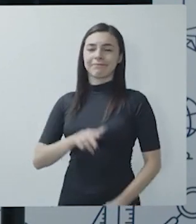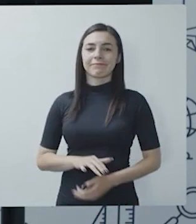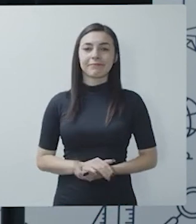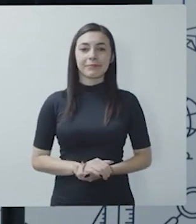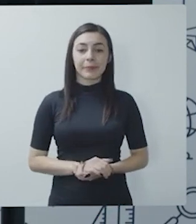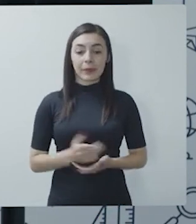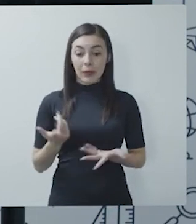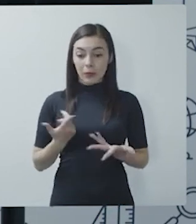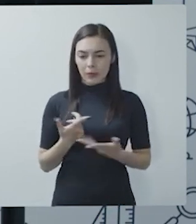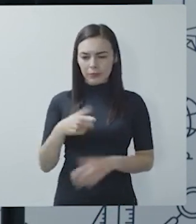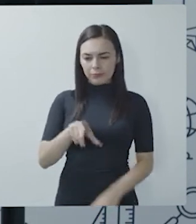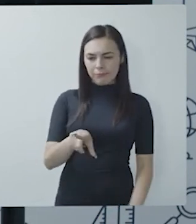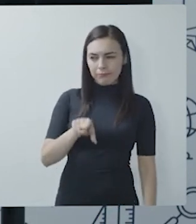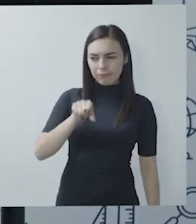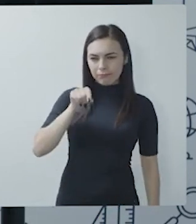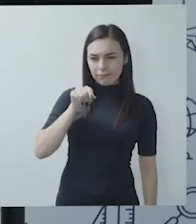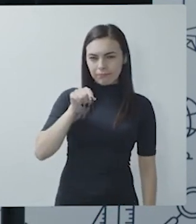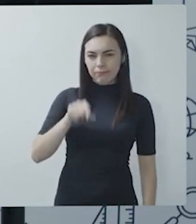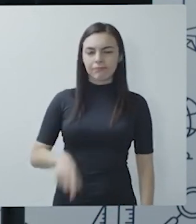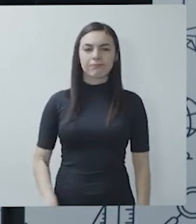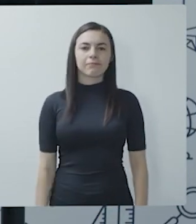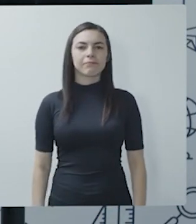Eu vou jogar esta aqui.